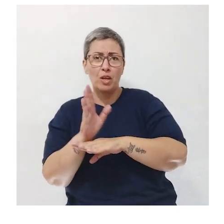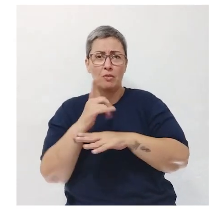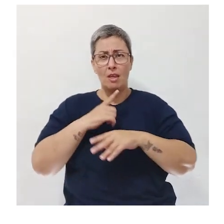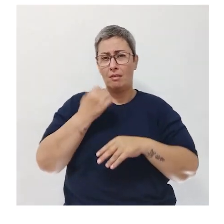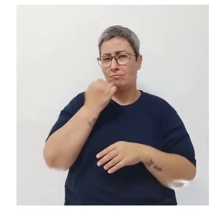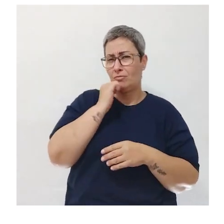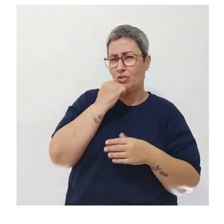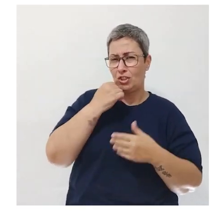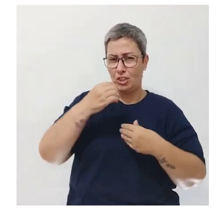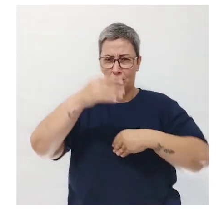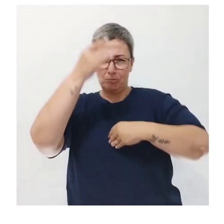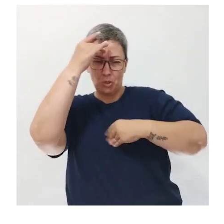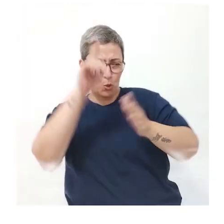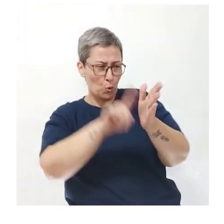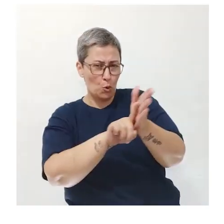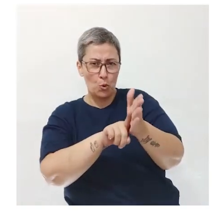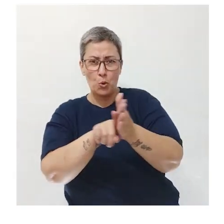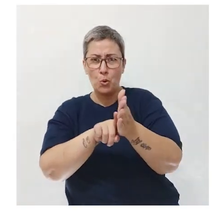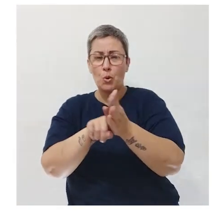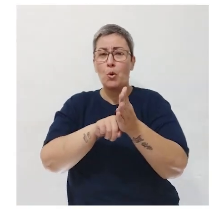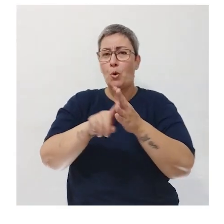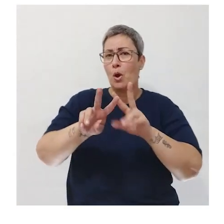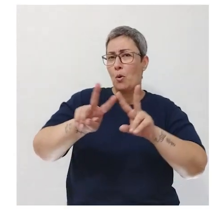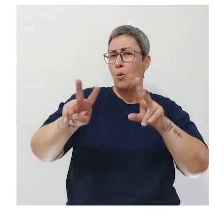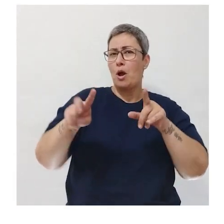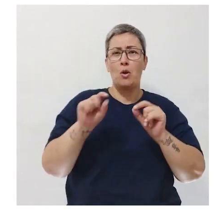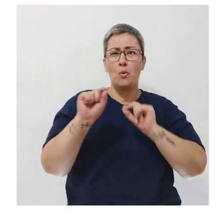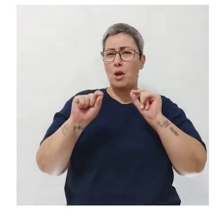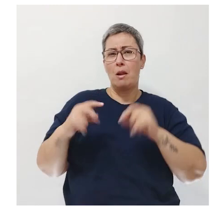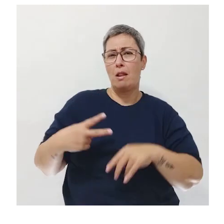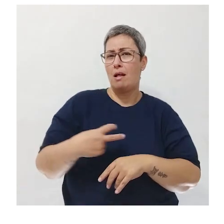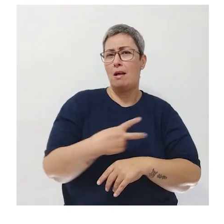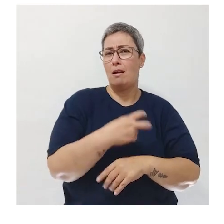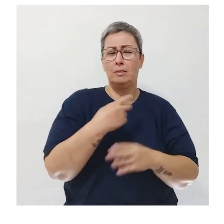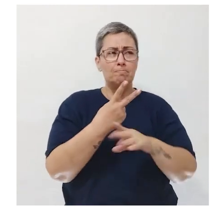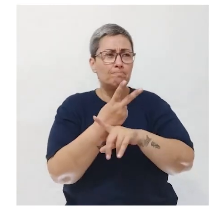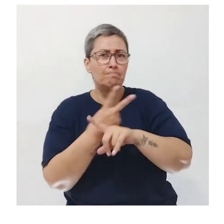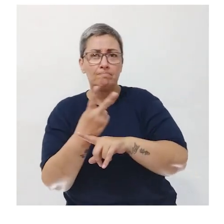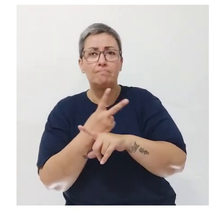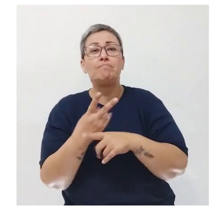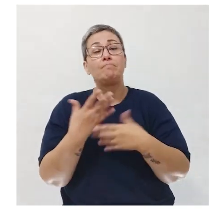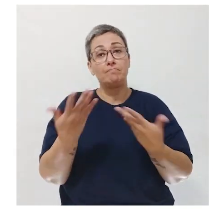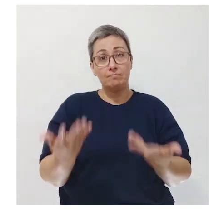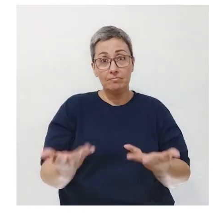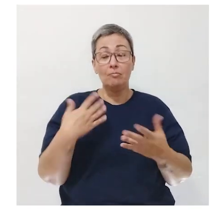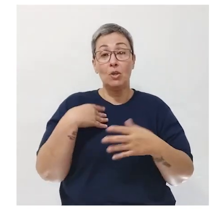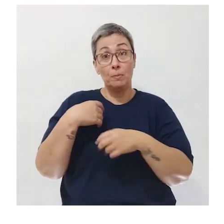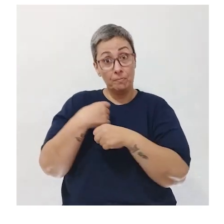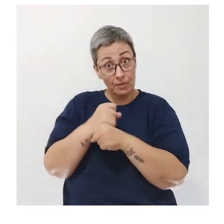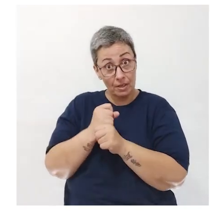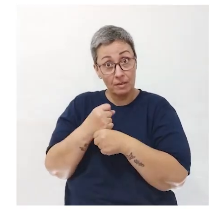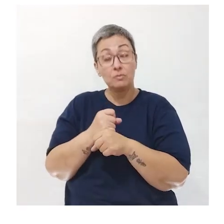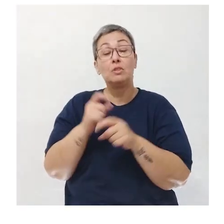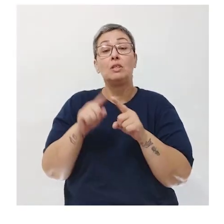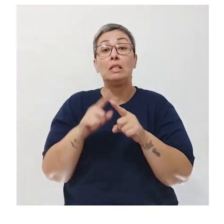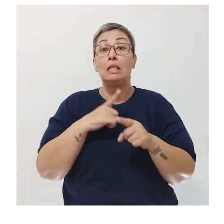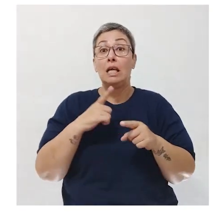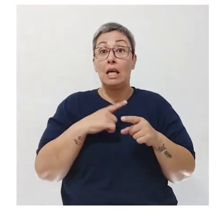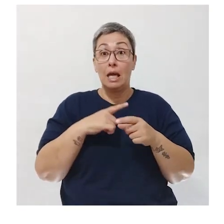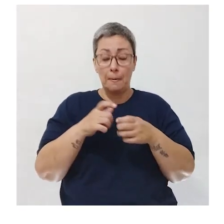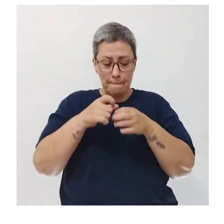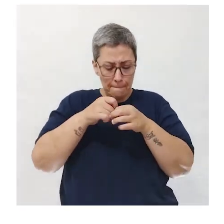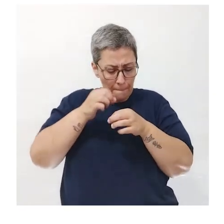TV, filmes de TV, onde aparecem cientistas pesquisando sobre a questão de vírus, procurando, enfim.